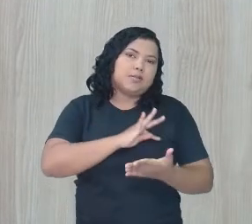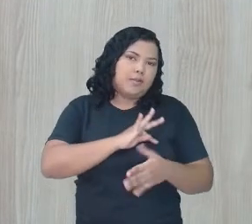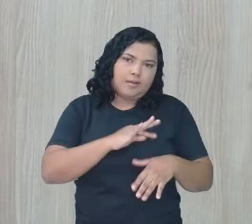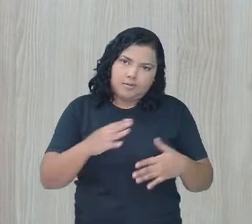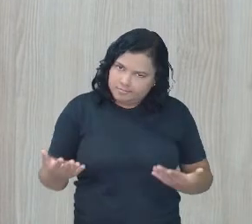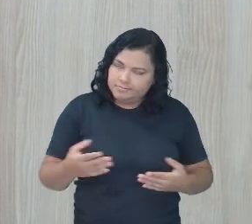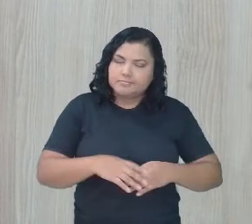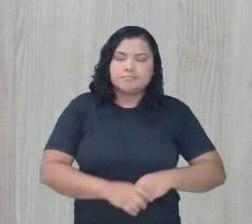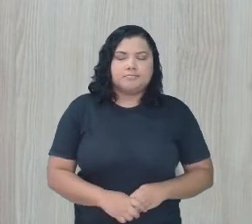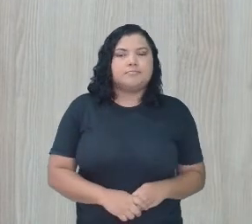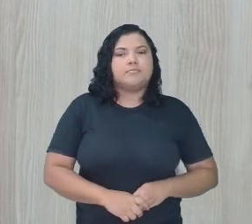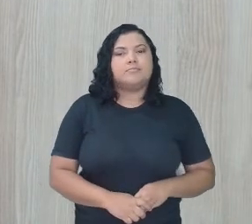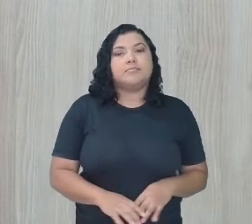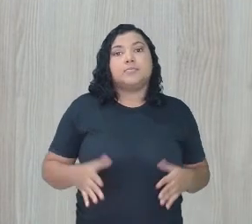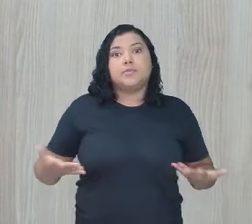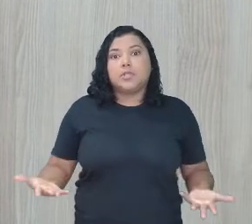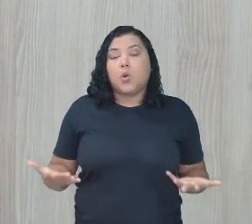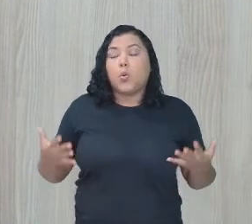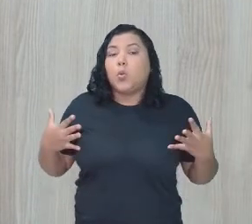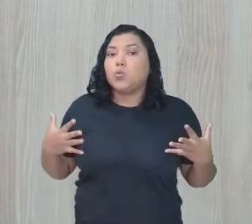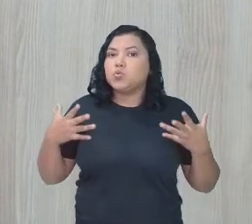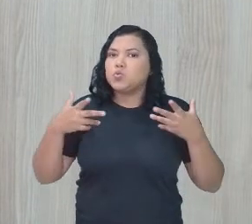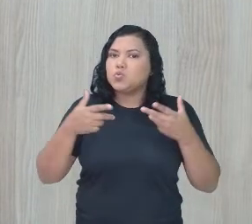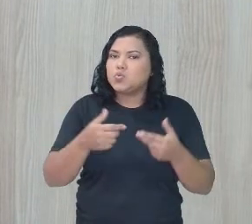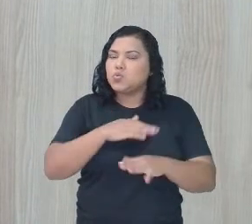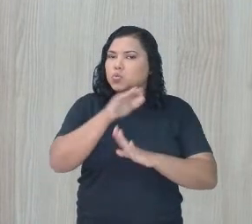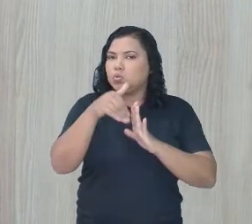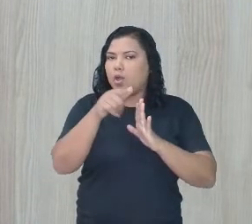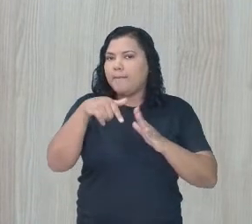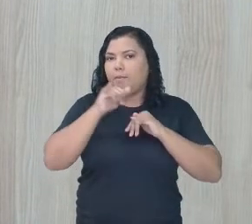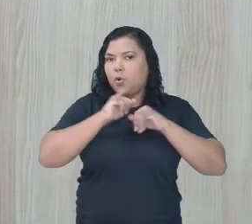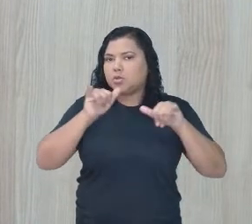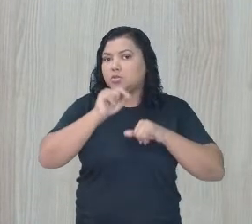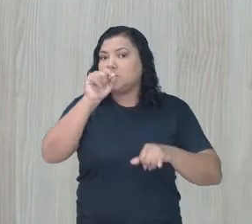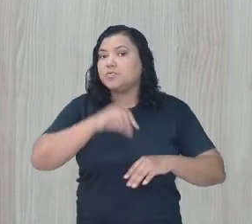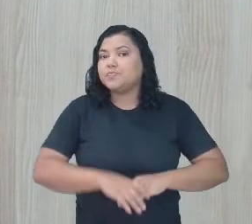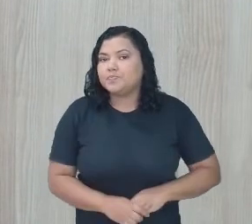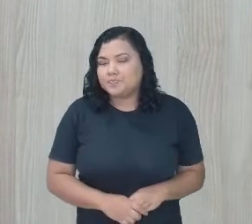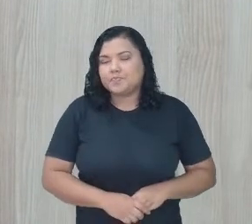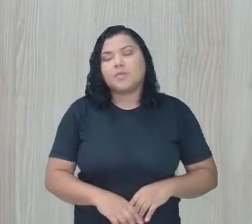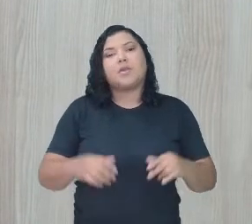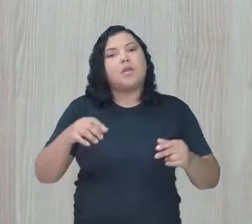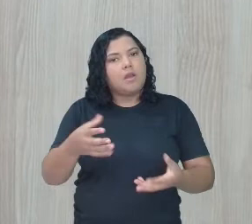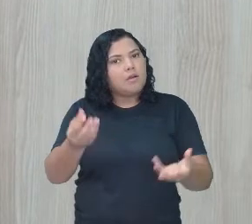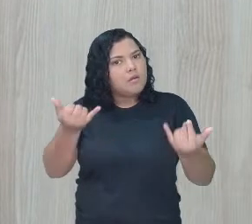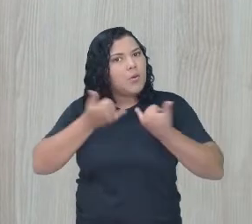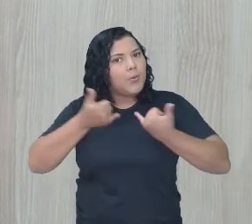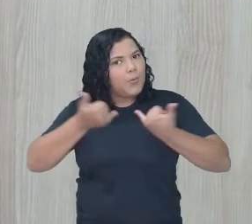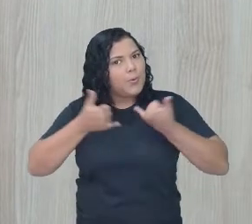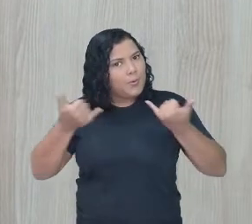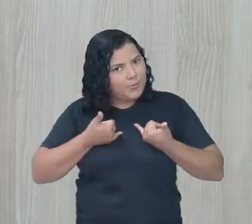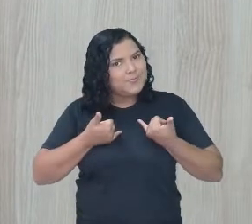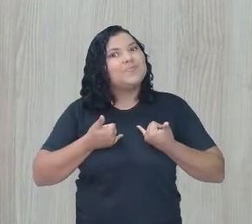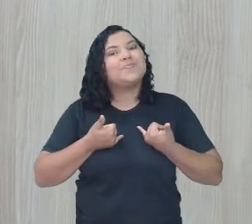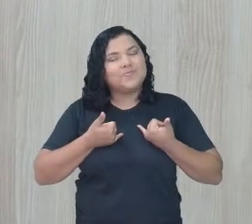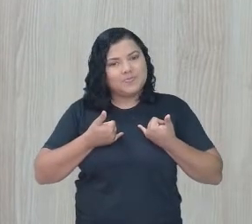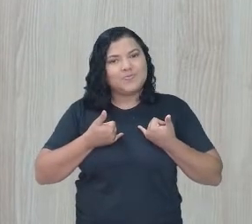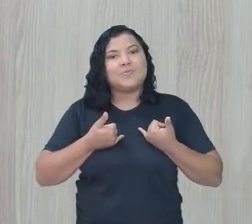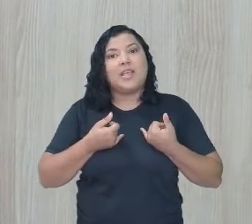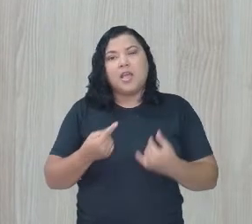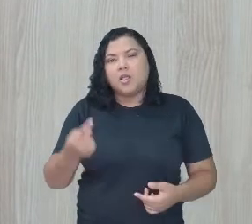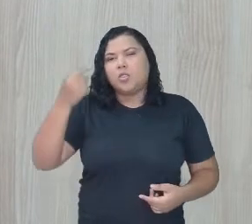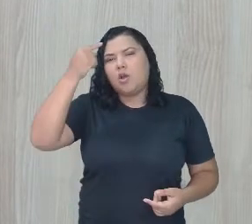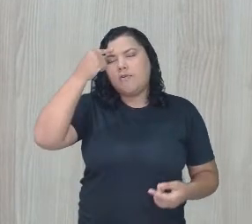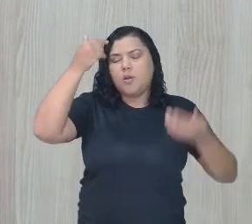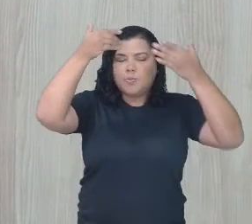etc. Então, tudo isso, consumir notícia também agrega valor à nossa cabeça, né? Vai construindo